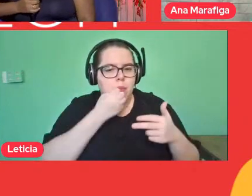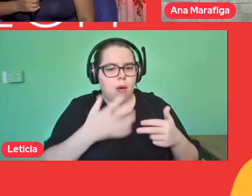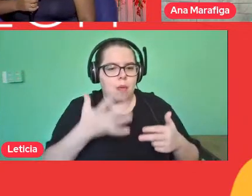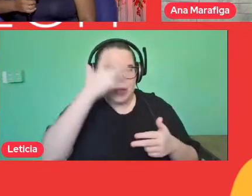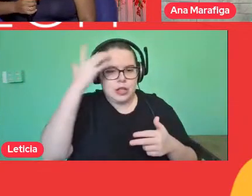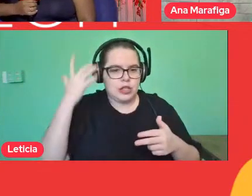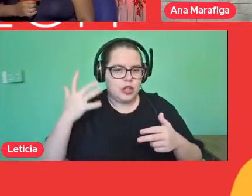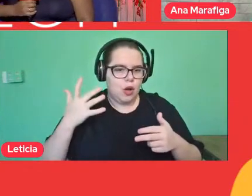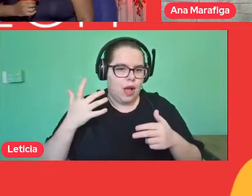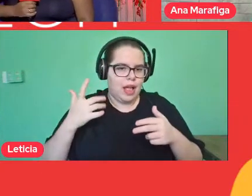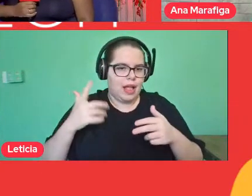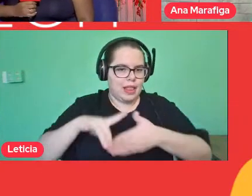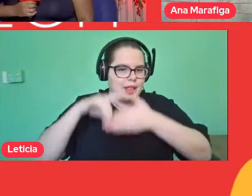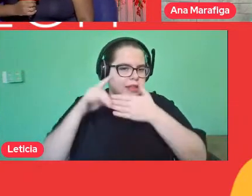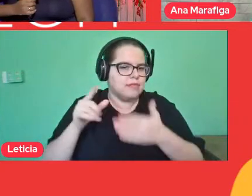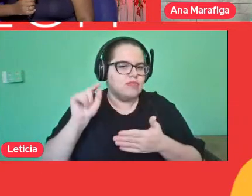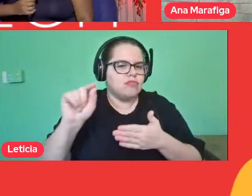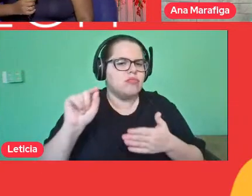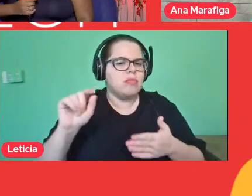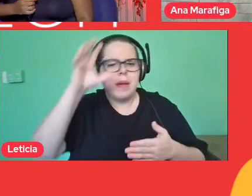líder?